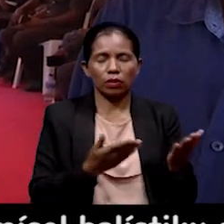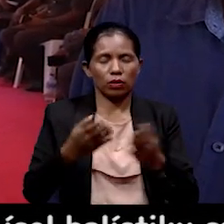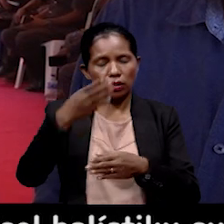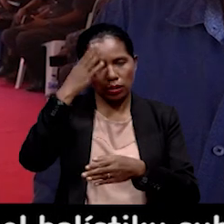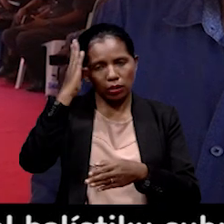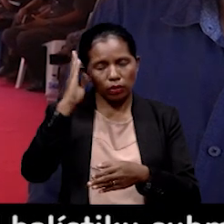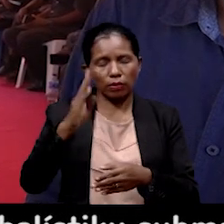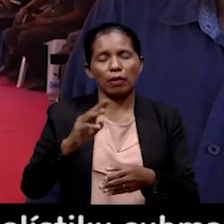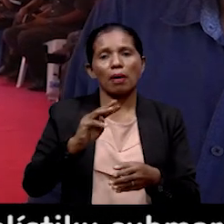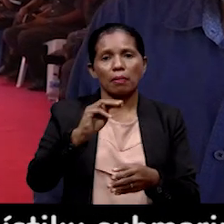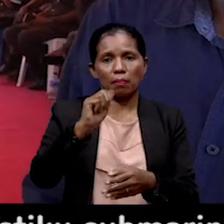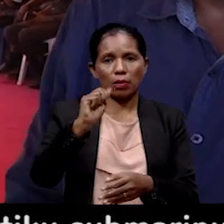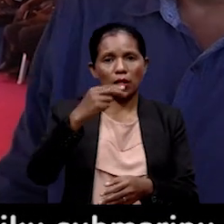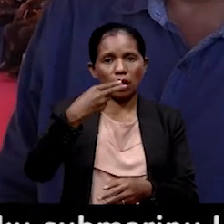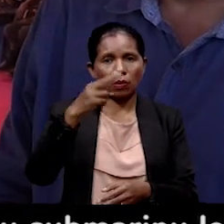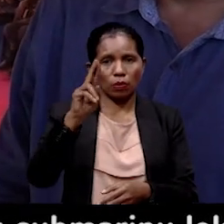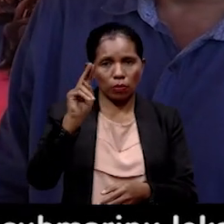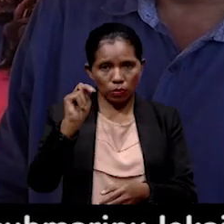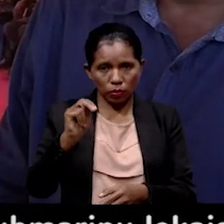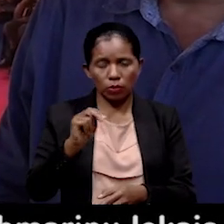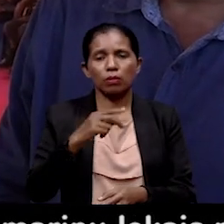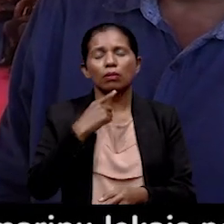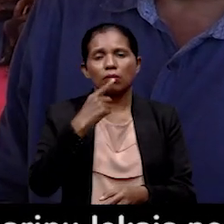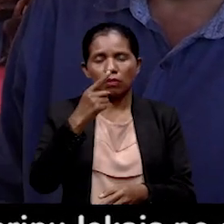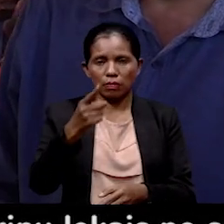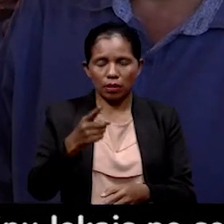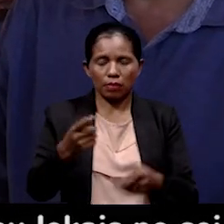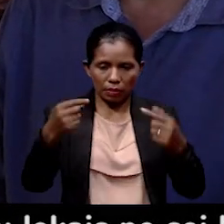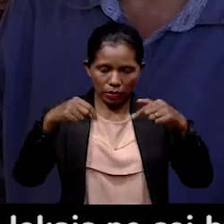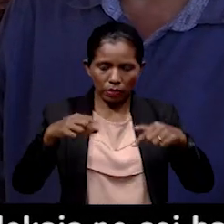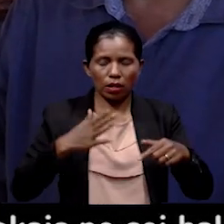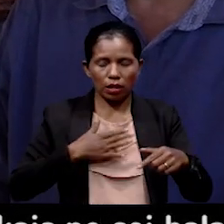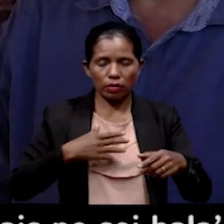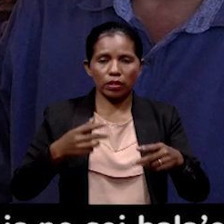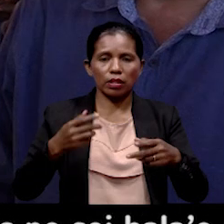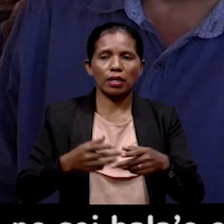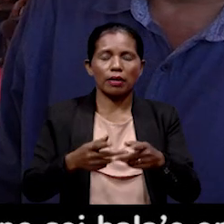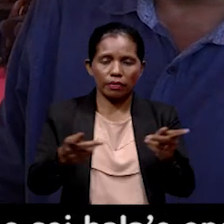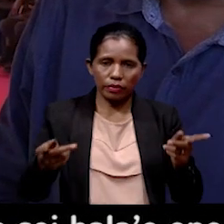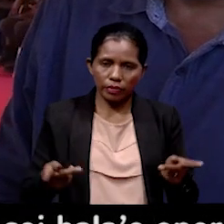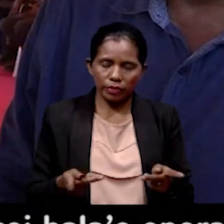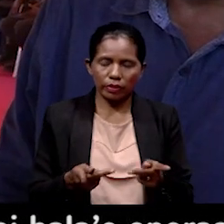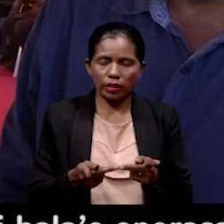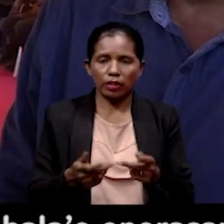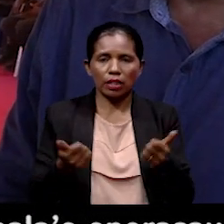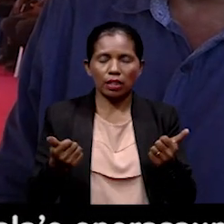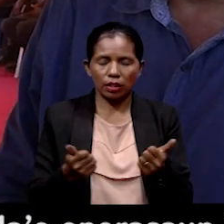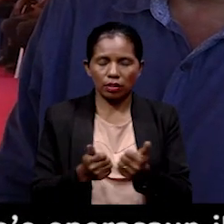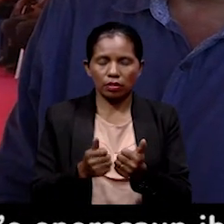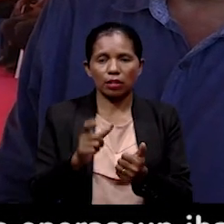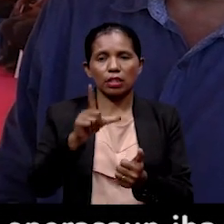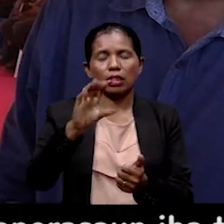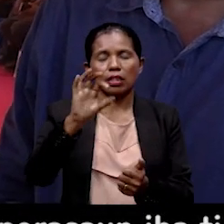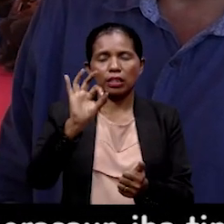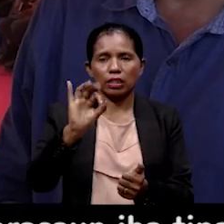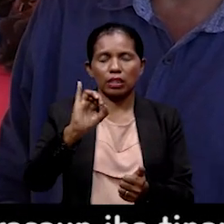Nenê Moris Fati, e uma lisa, o Eboro Red, e a aldeia Umarentau, Suco Lefau,